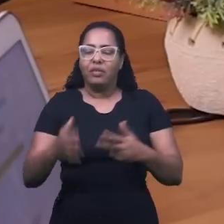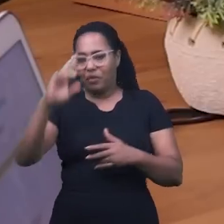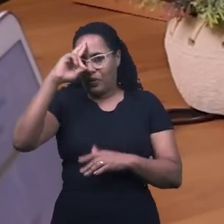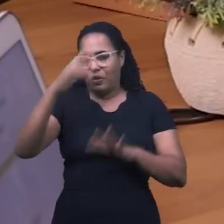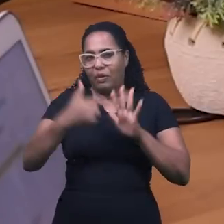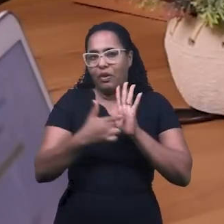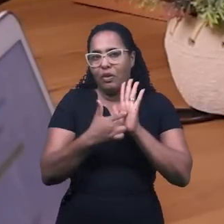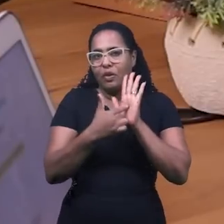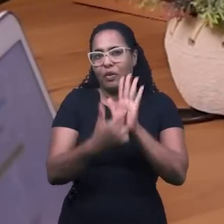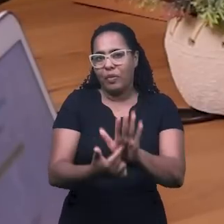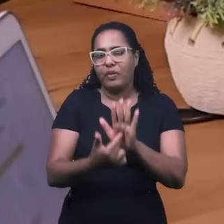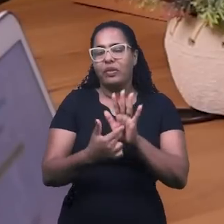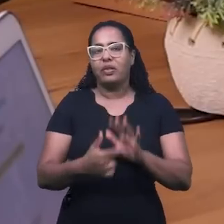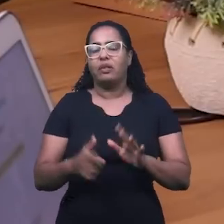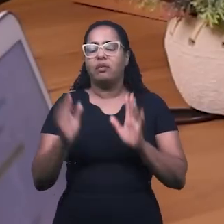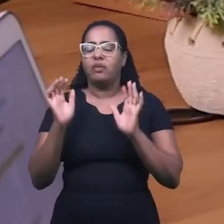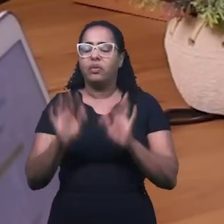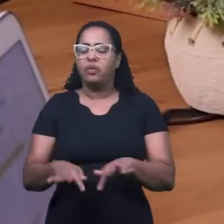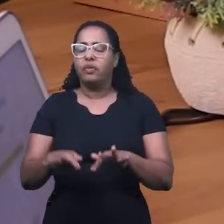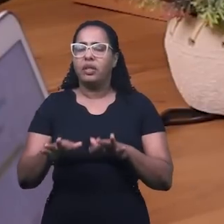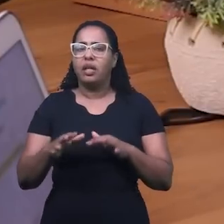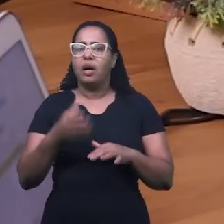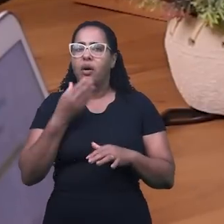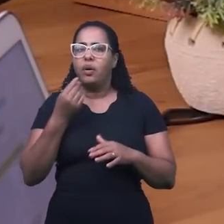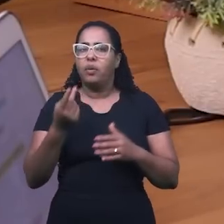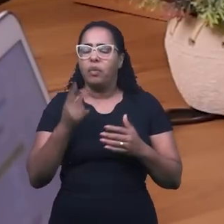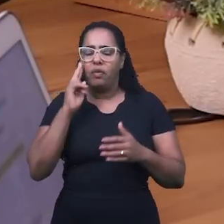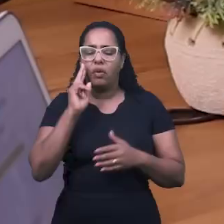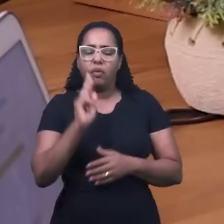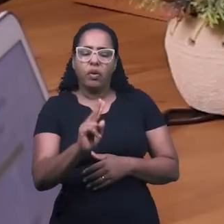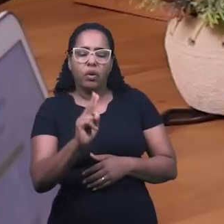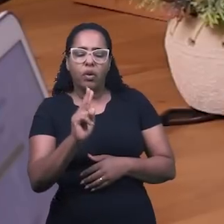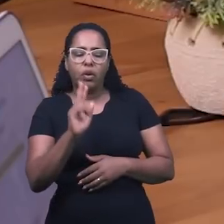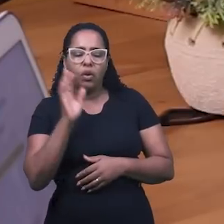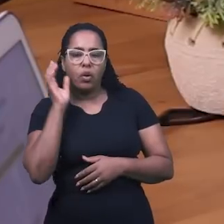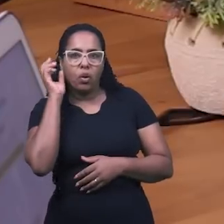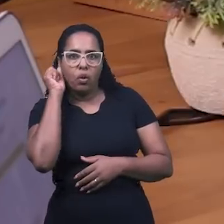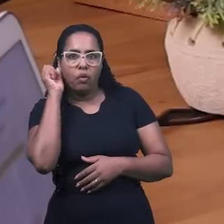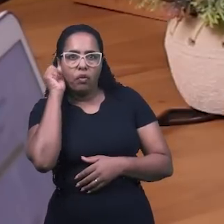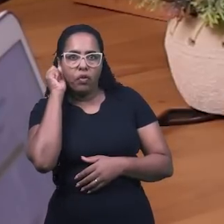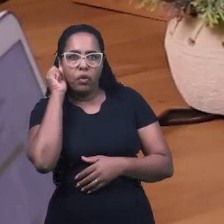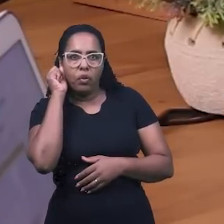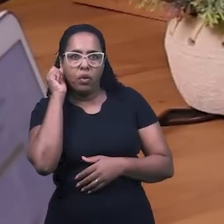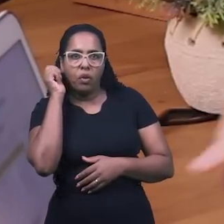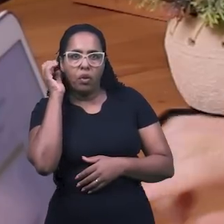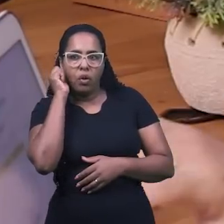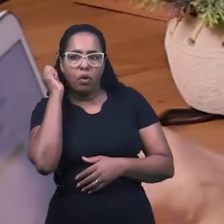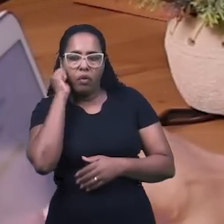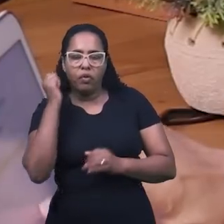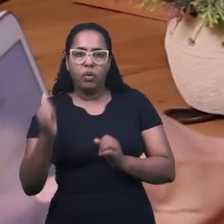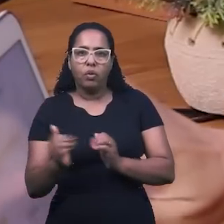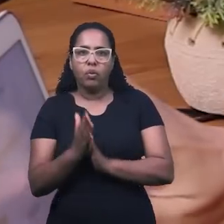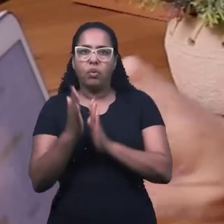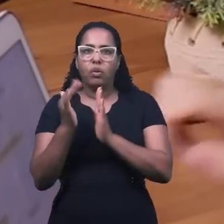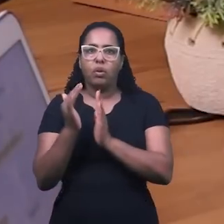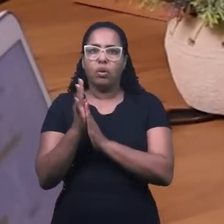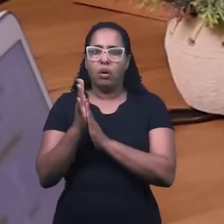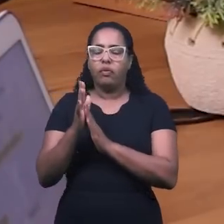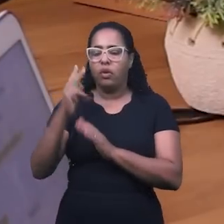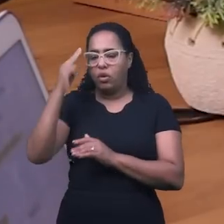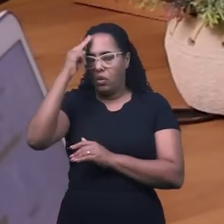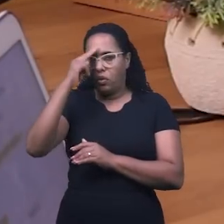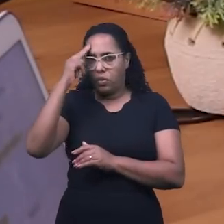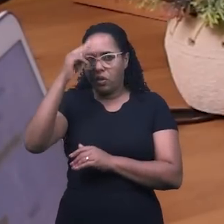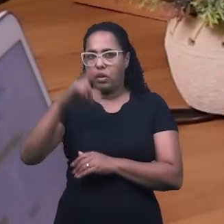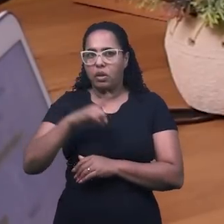o Senhor foi mostrando, e o irmão chegou no final, falou assim, quando ele ouviu, porque ele ouviu esse